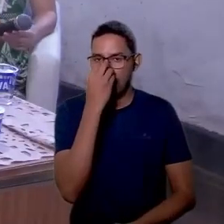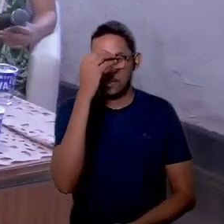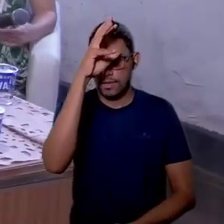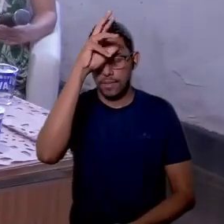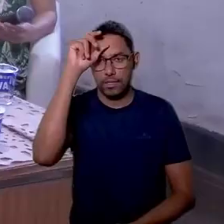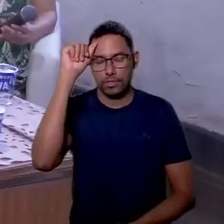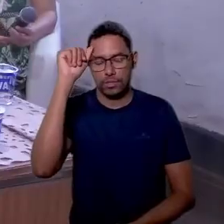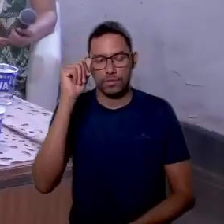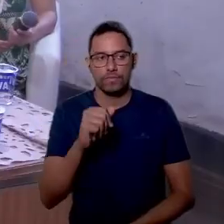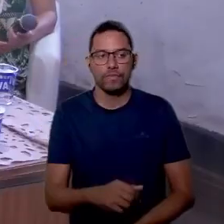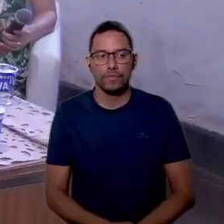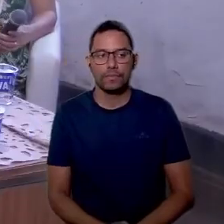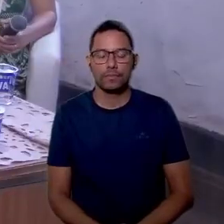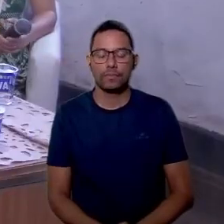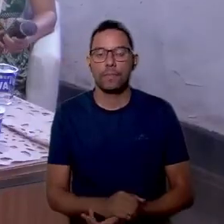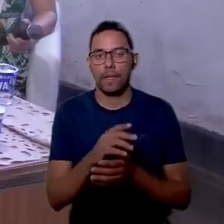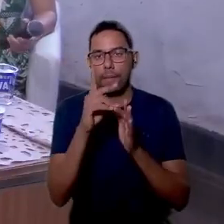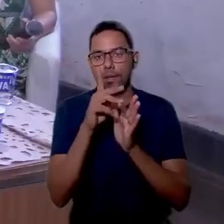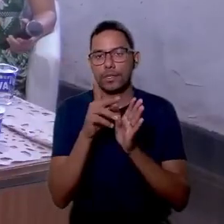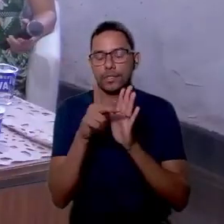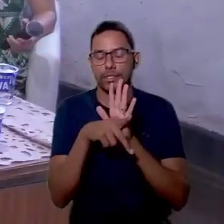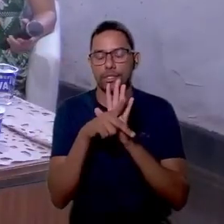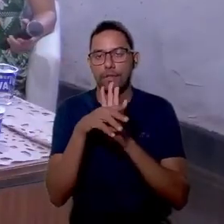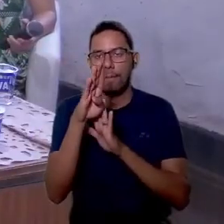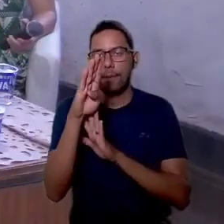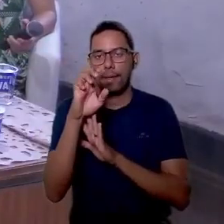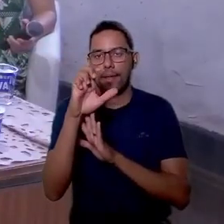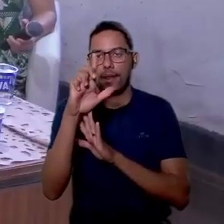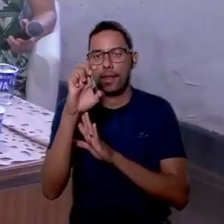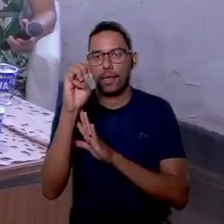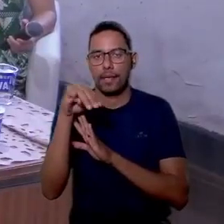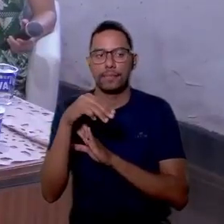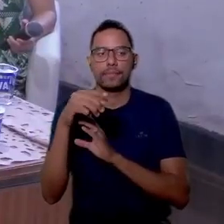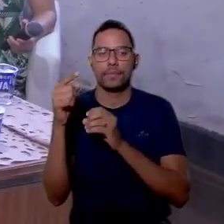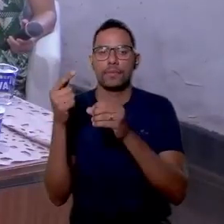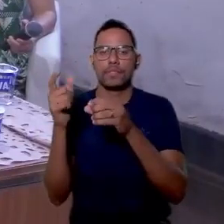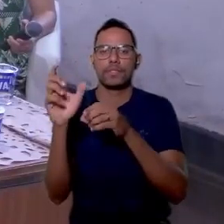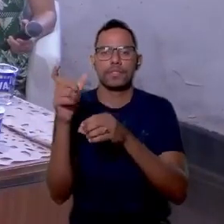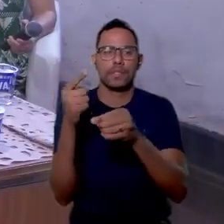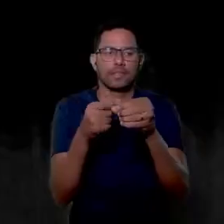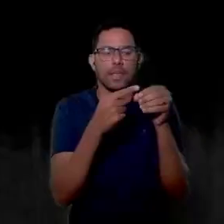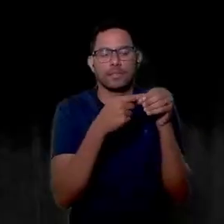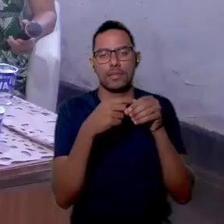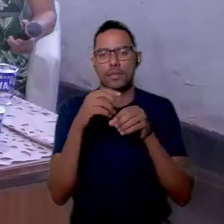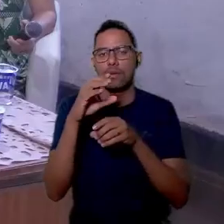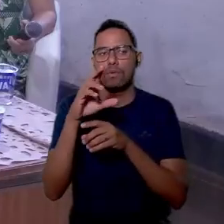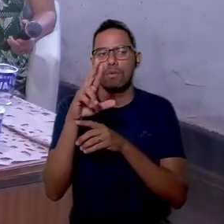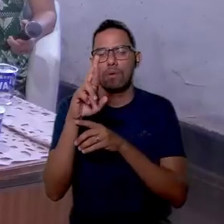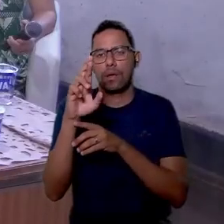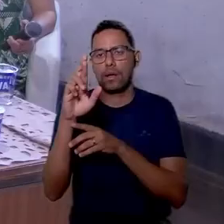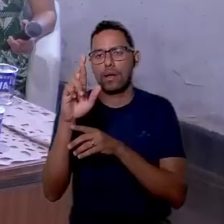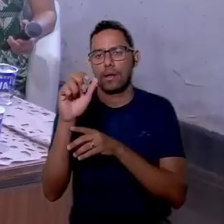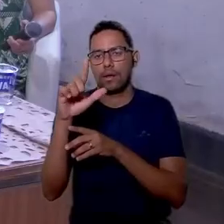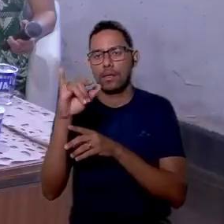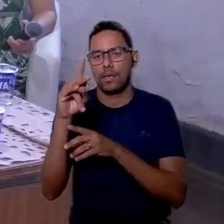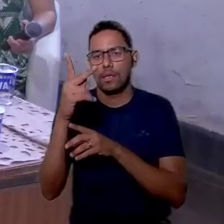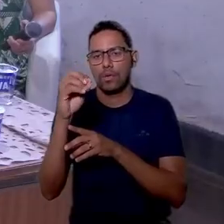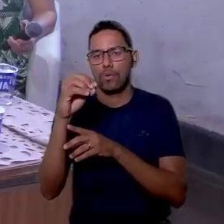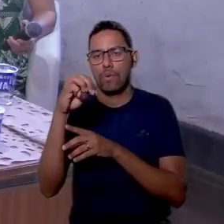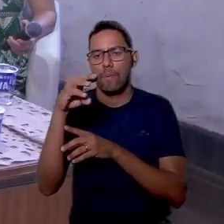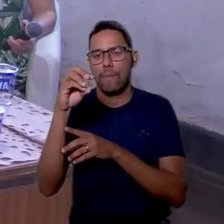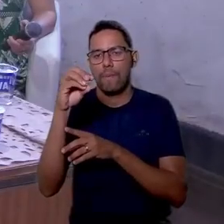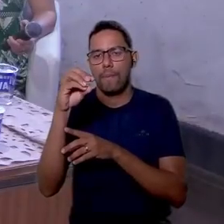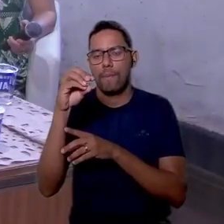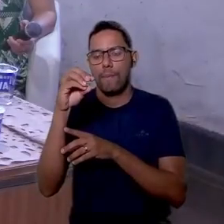Amazônicos. Um projeto de Belém que circulou por Afuá, Breves, Curralinho, Portel e